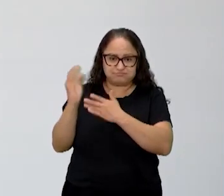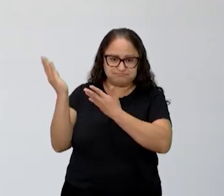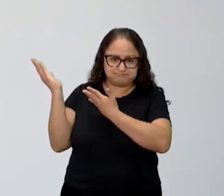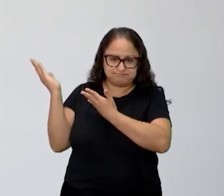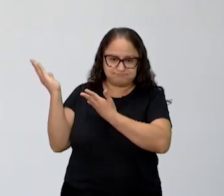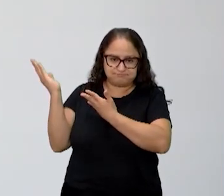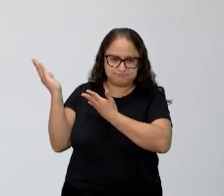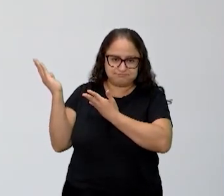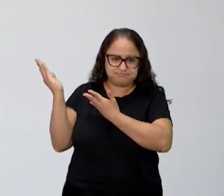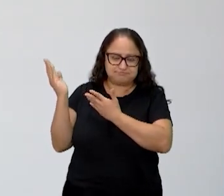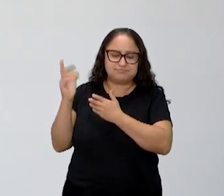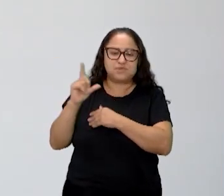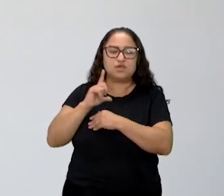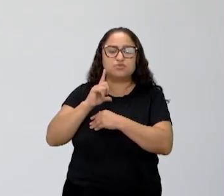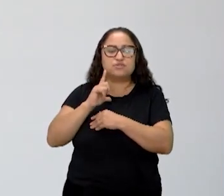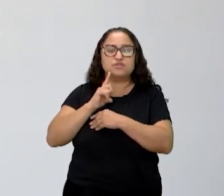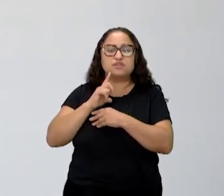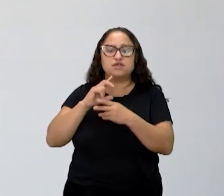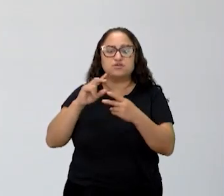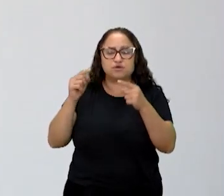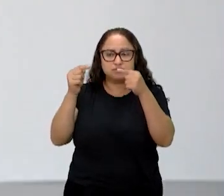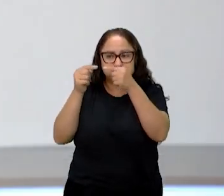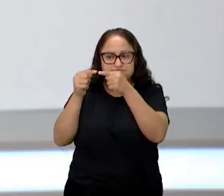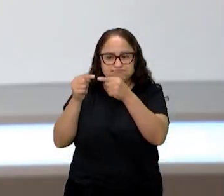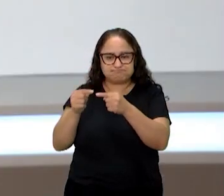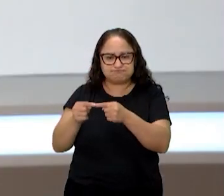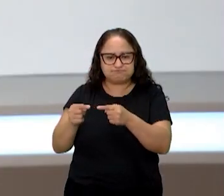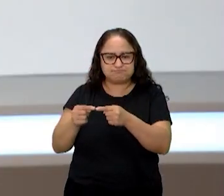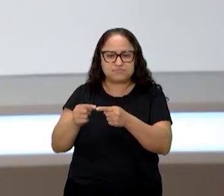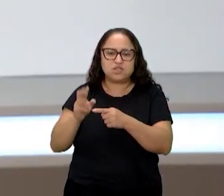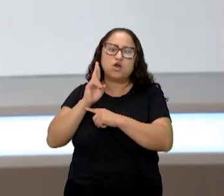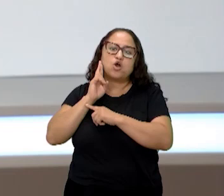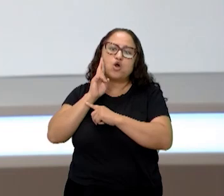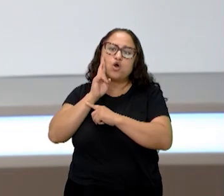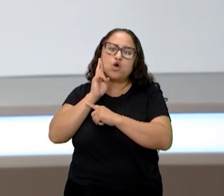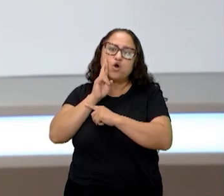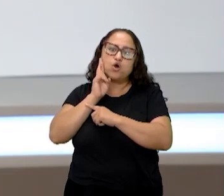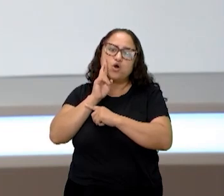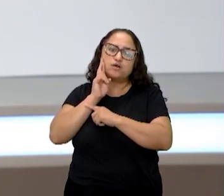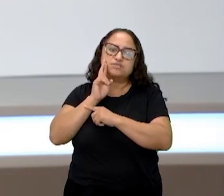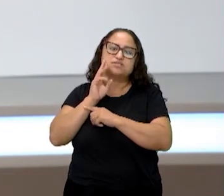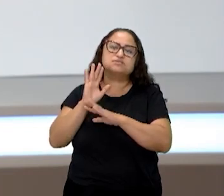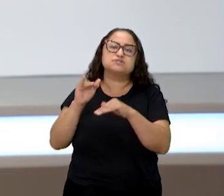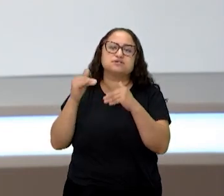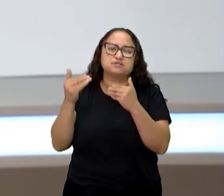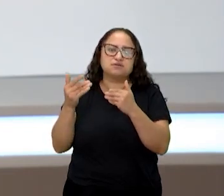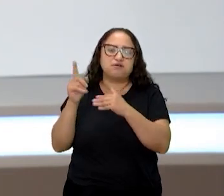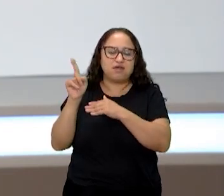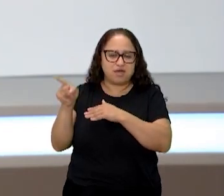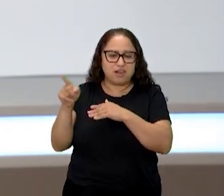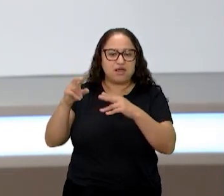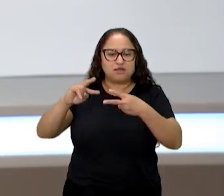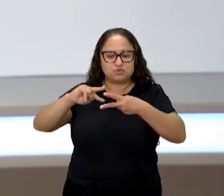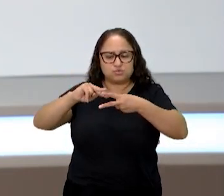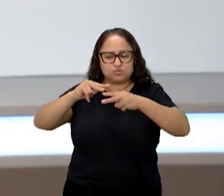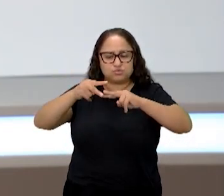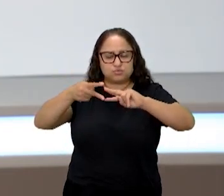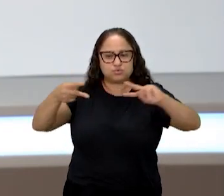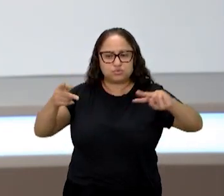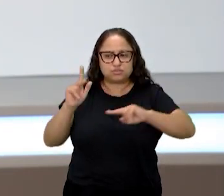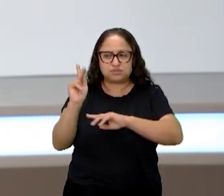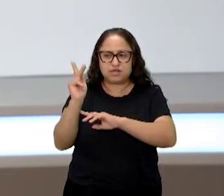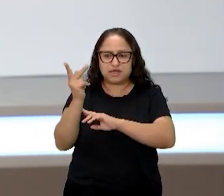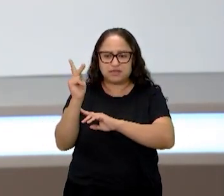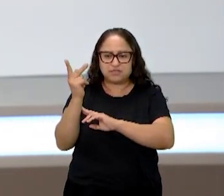para cá, eu tenho aqui as ligações em rosa. Essas ligações aqui são as minhas ligações de